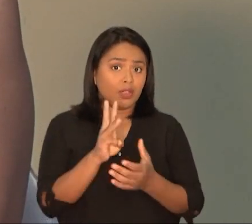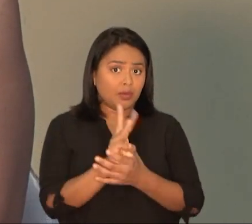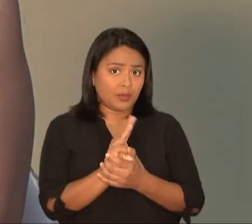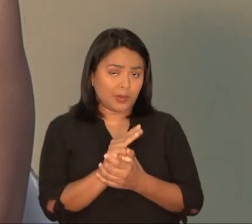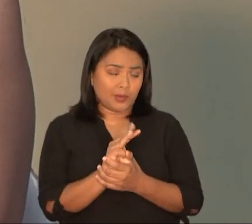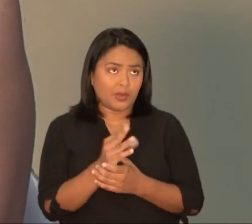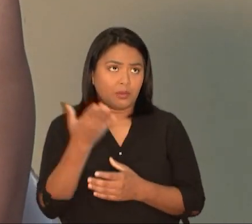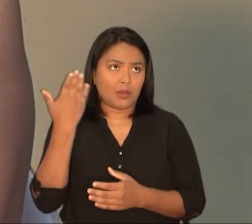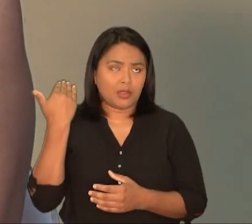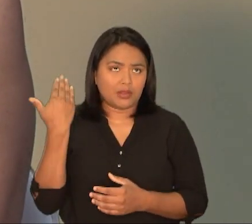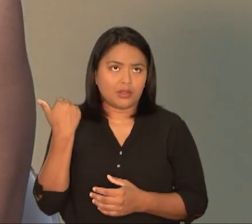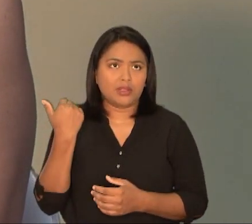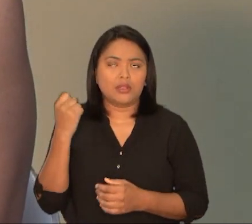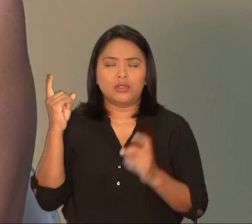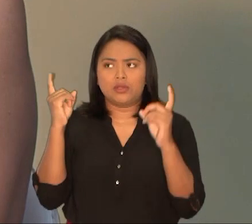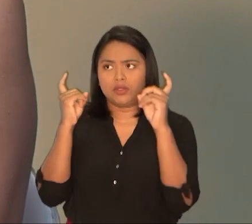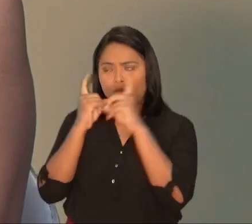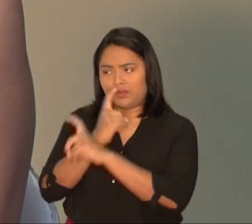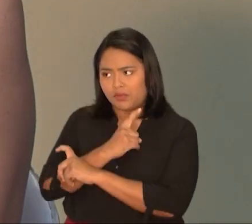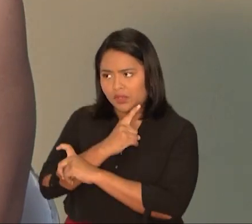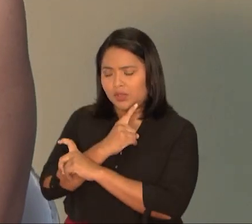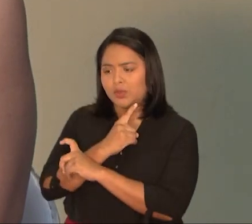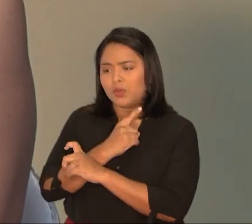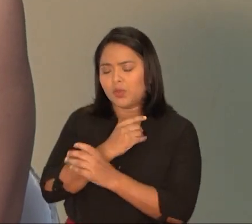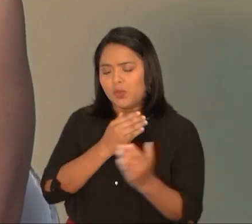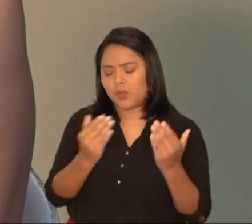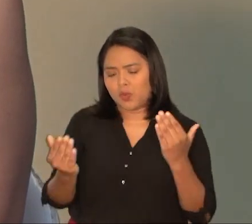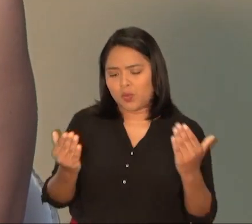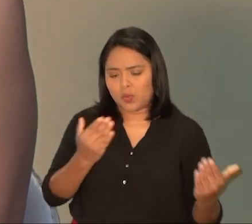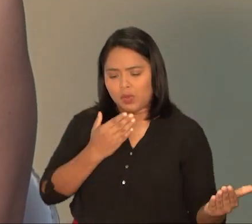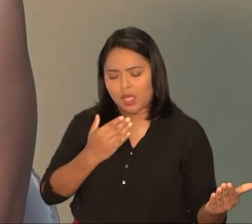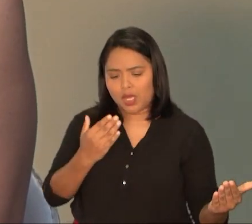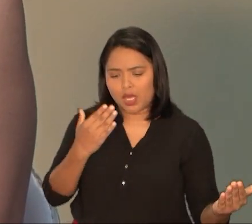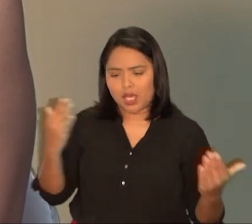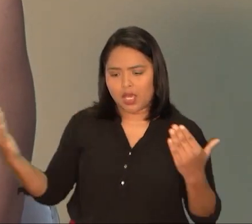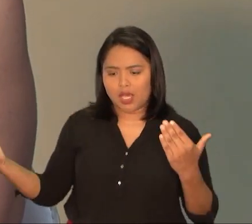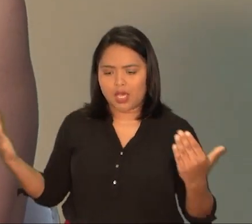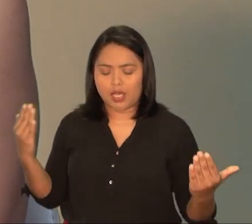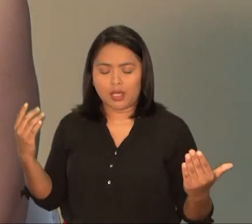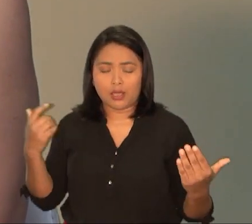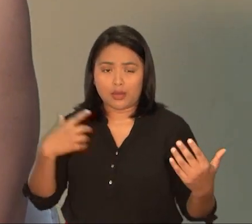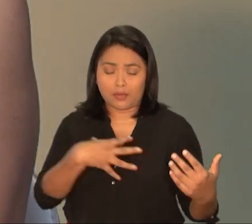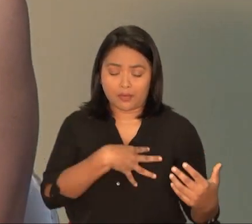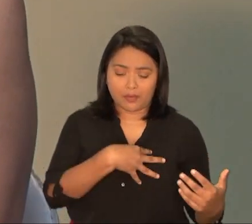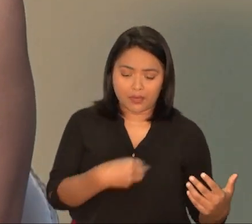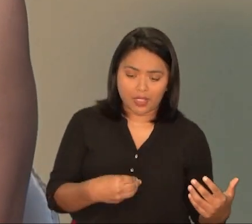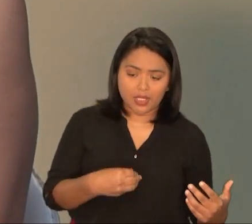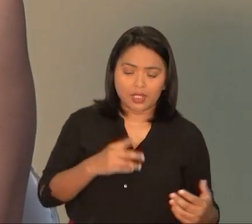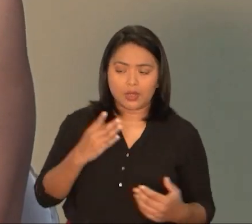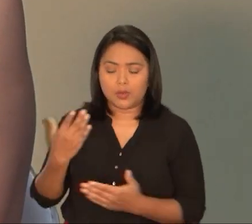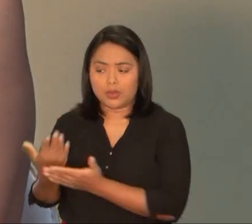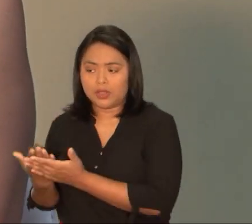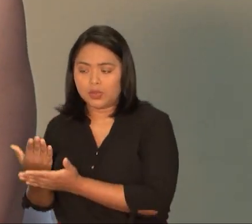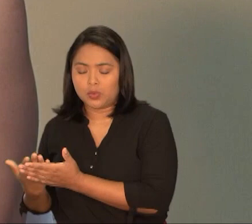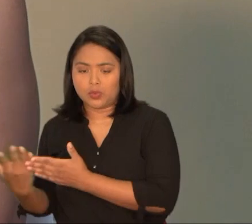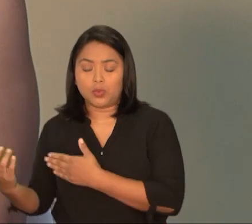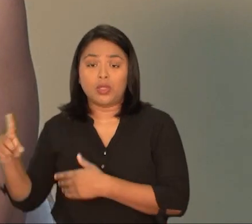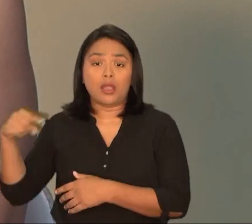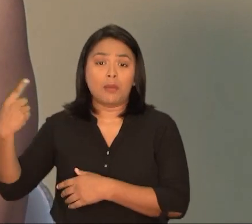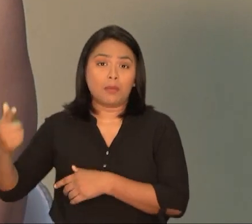E foi um desafio conciliar a criação dos meus filhos, os estudos e depois o